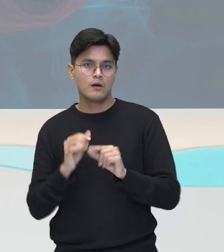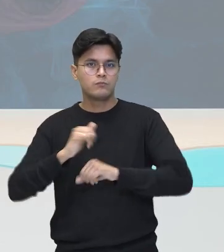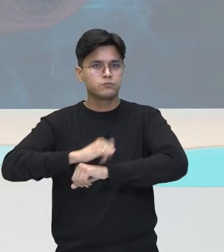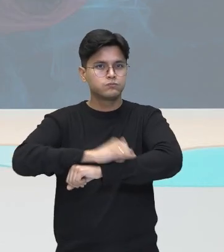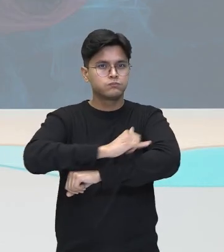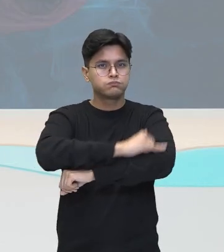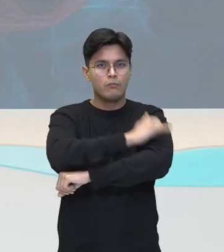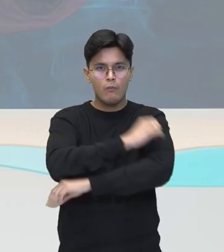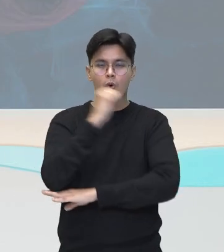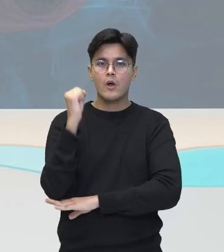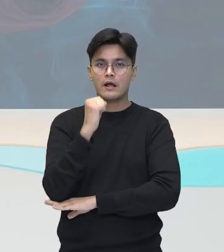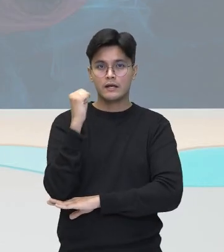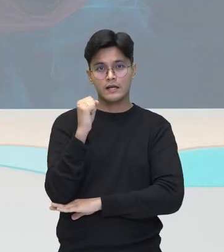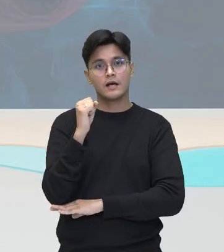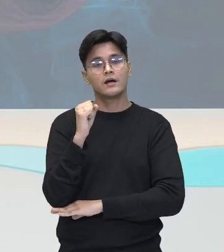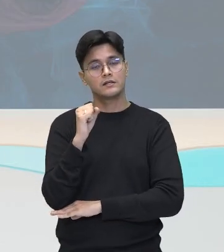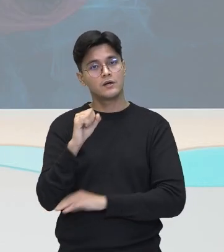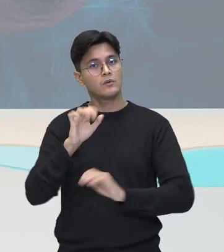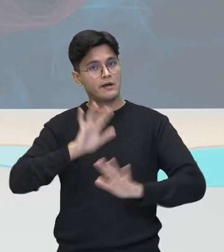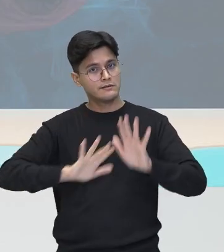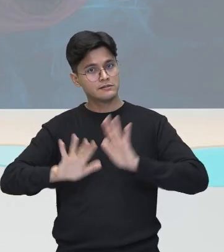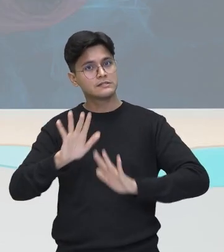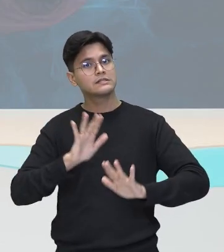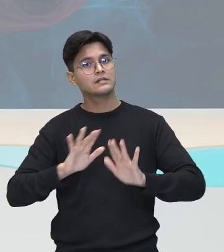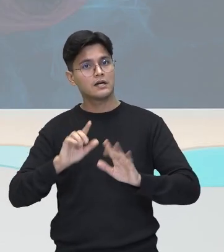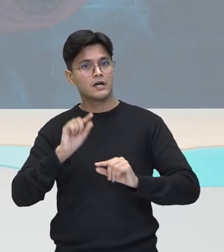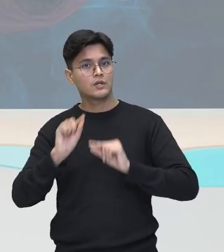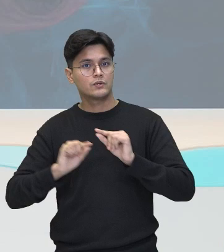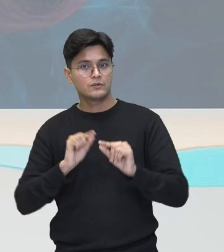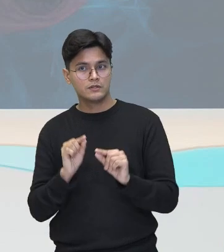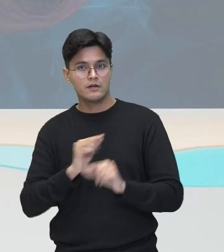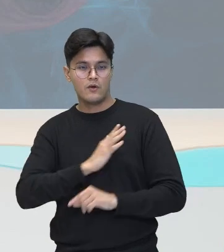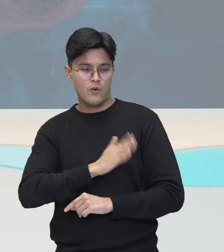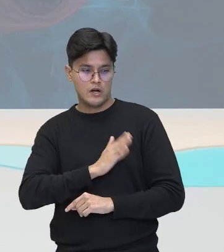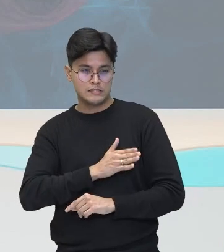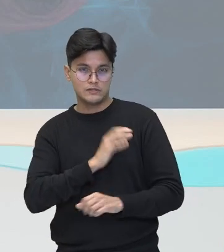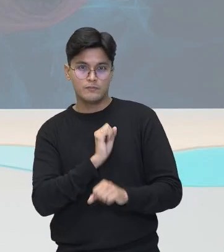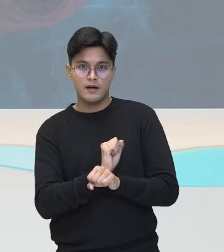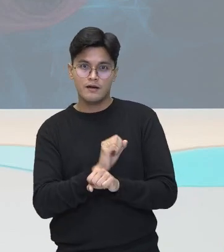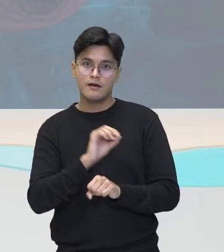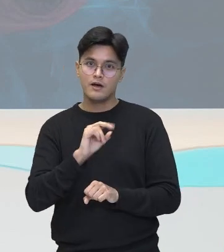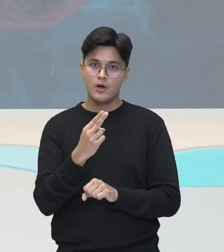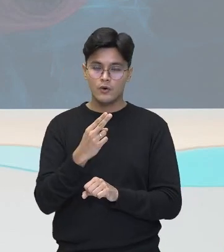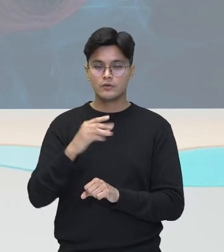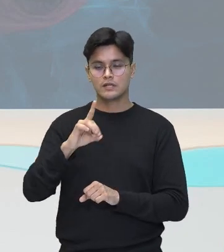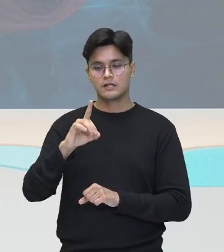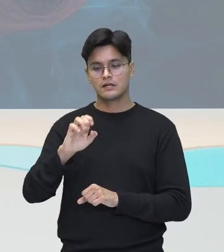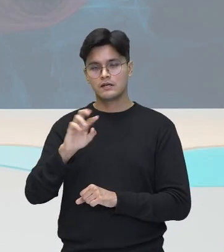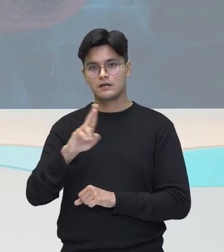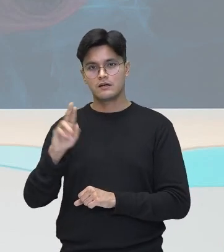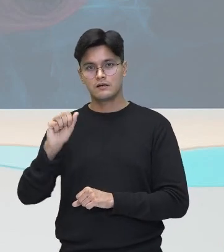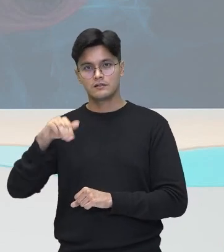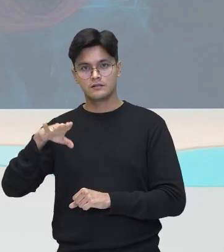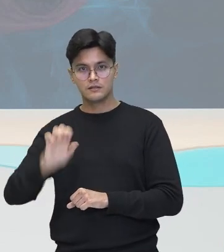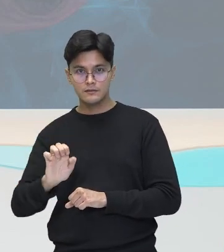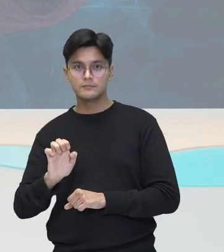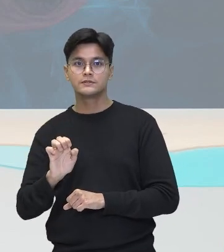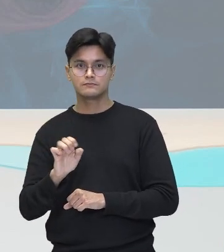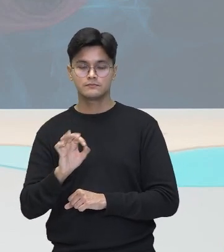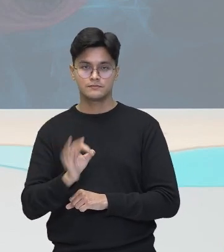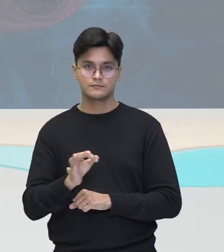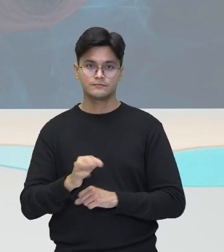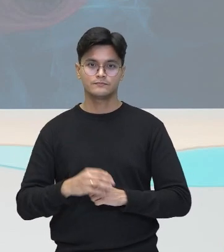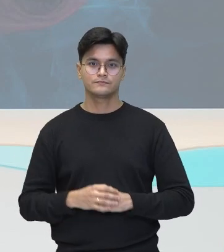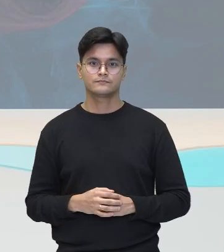correndo risco, né, de ter um infarto, um derrame, por causa do seu grau de inatividade aí. E